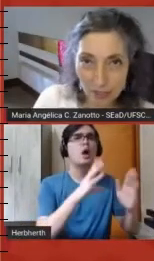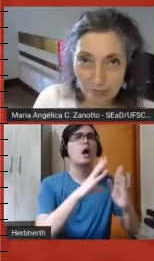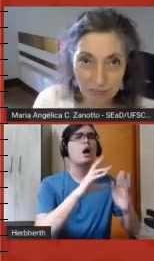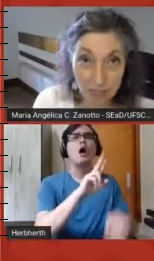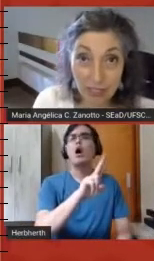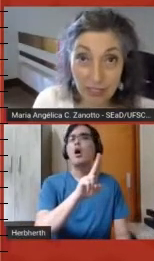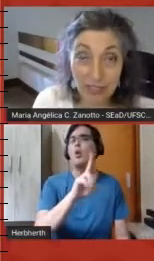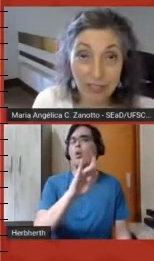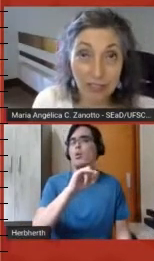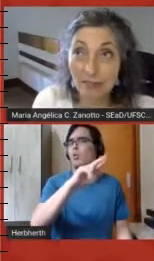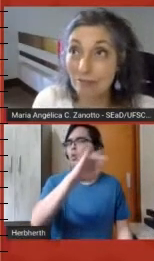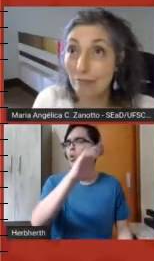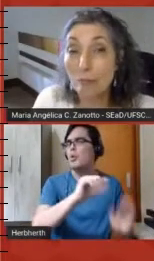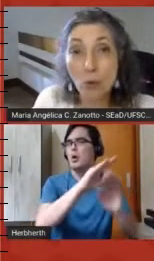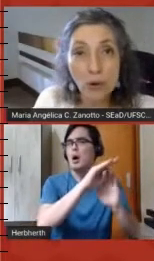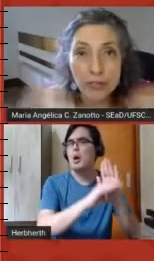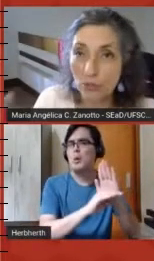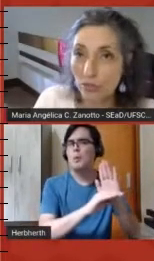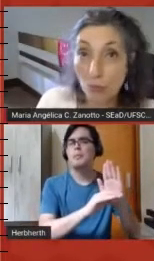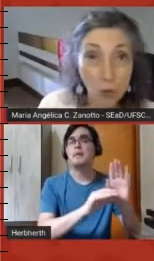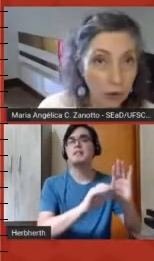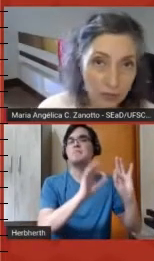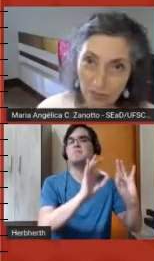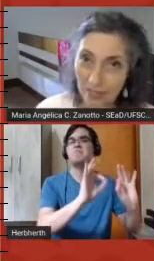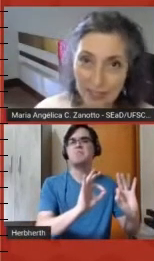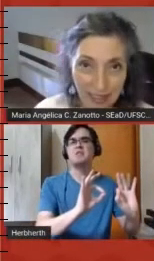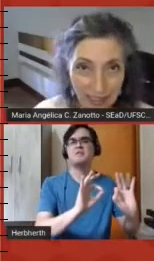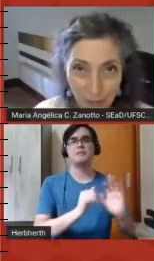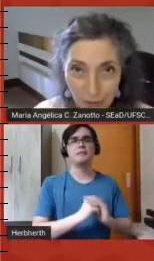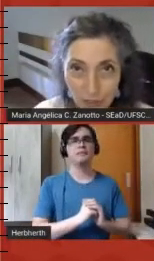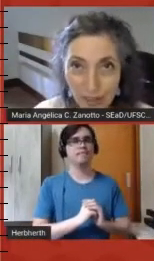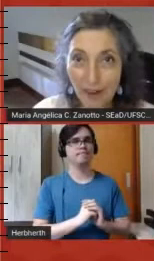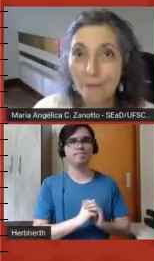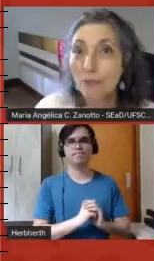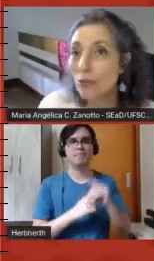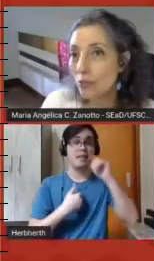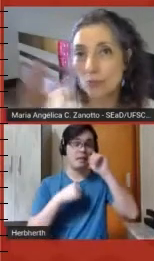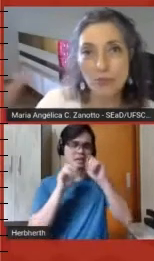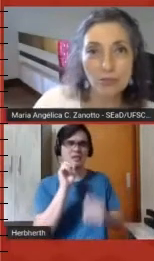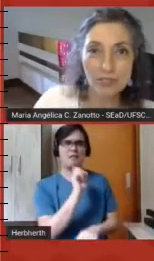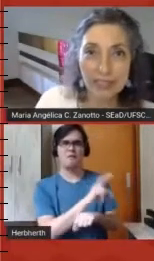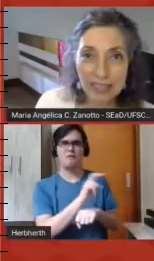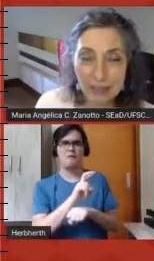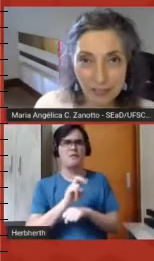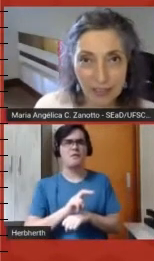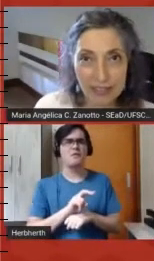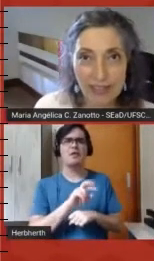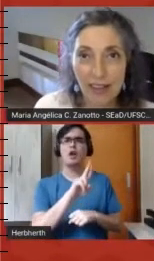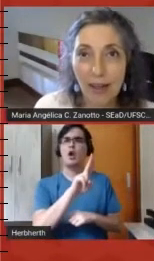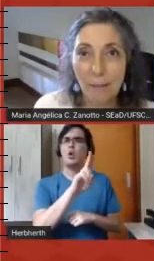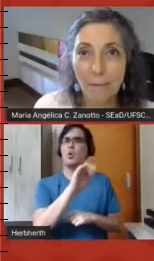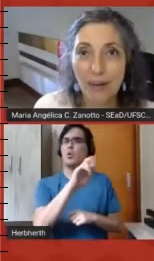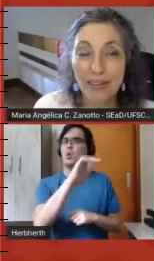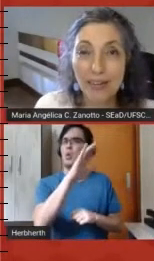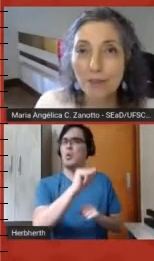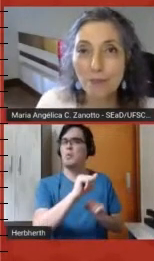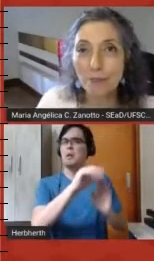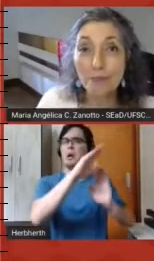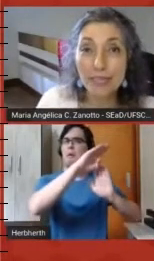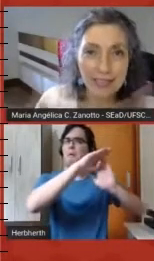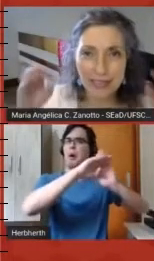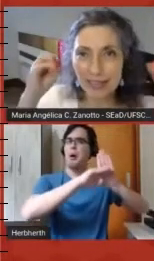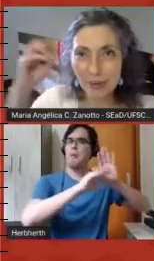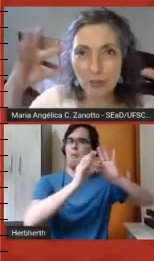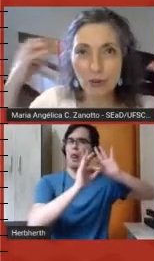rubrica, gente, de muitos critérios, muitos níveis.